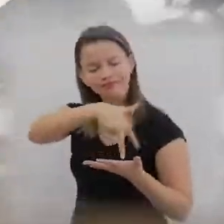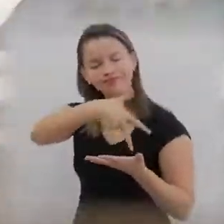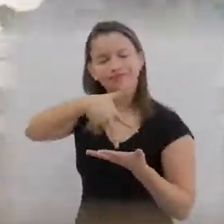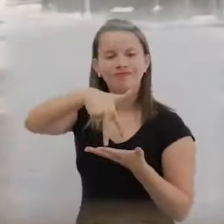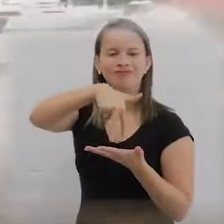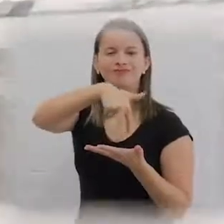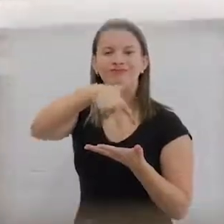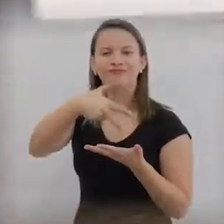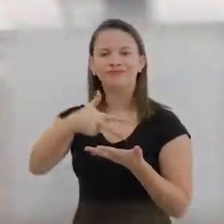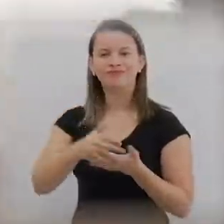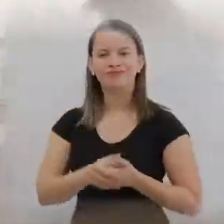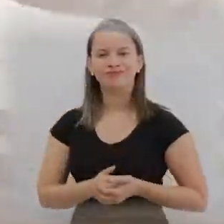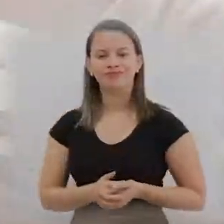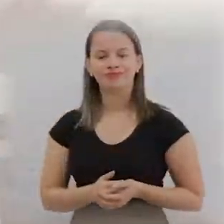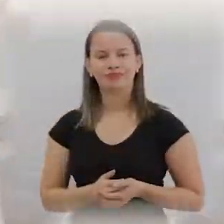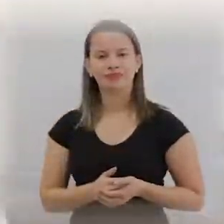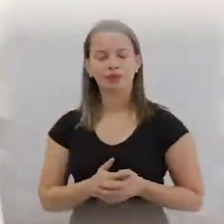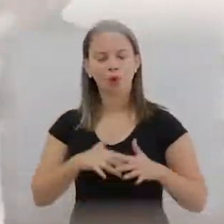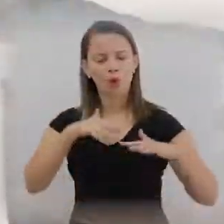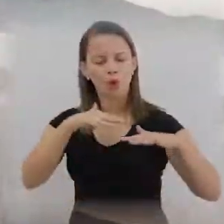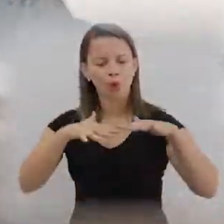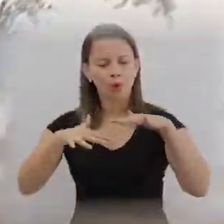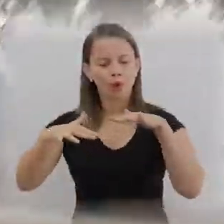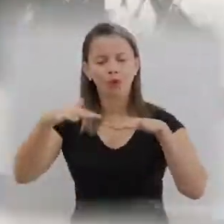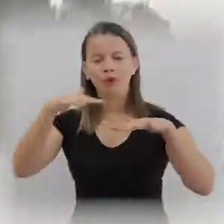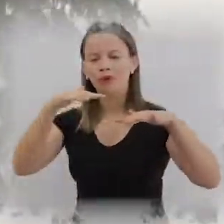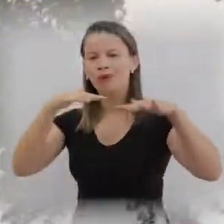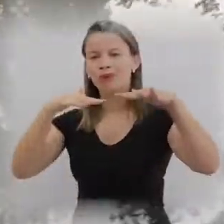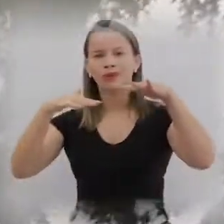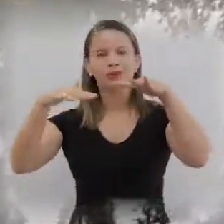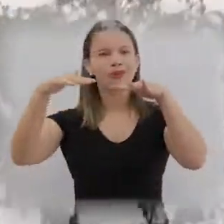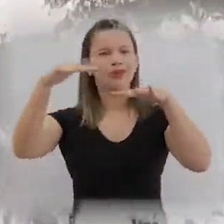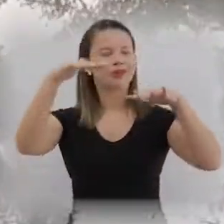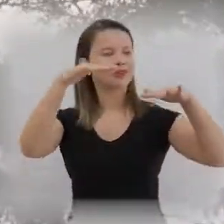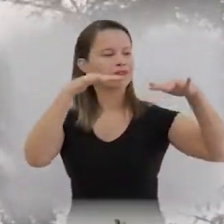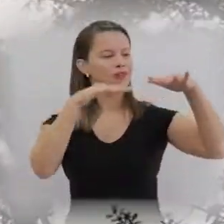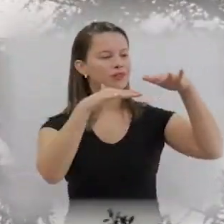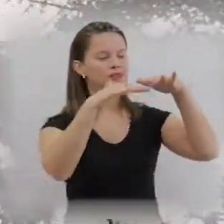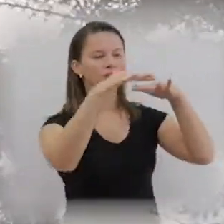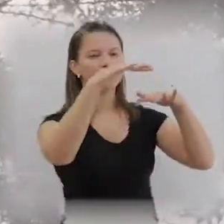A sua dança move, procura mover.